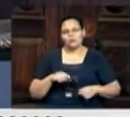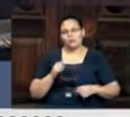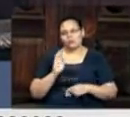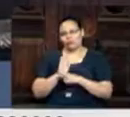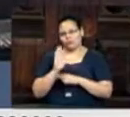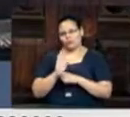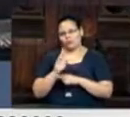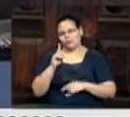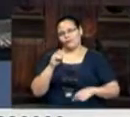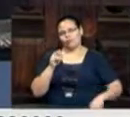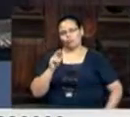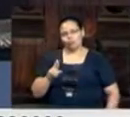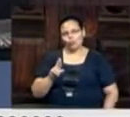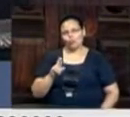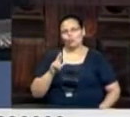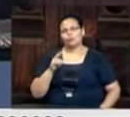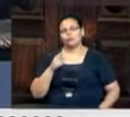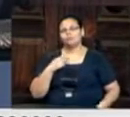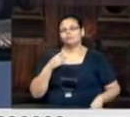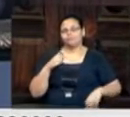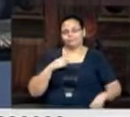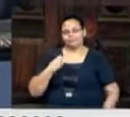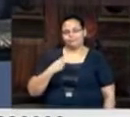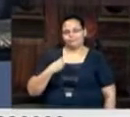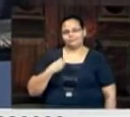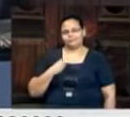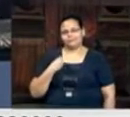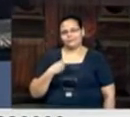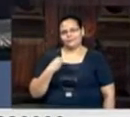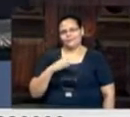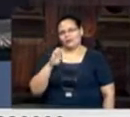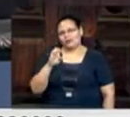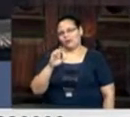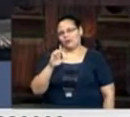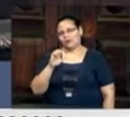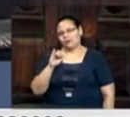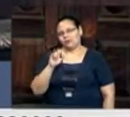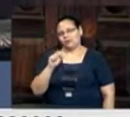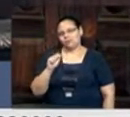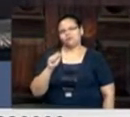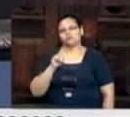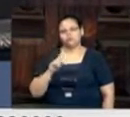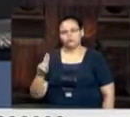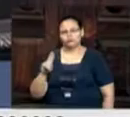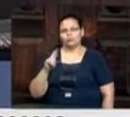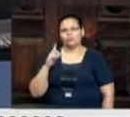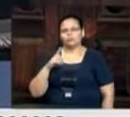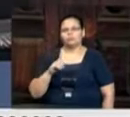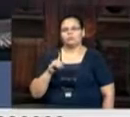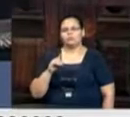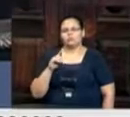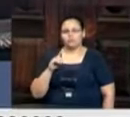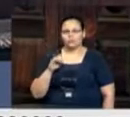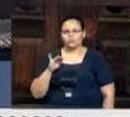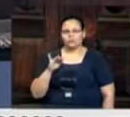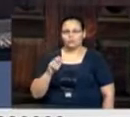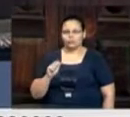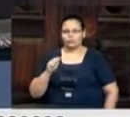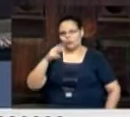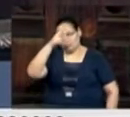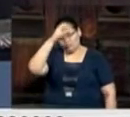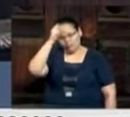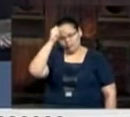outros defensores e defensoras presentes, inclusive a defensora Elisa, que em nome da Defensoria Pública nos ajudou na